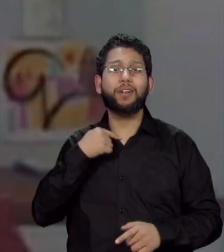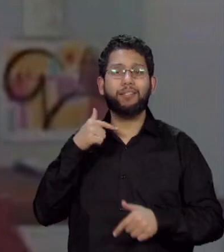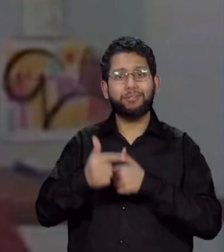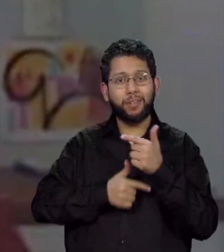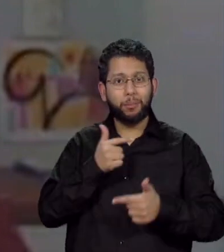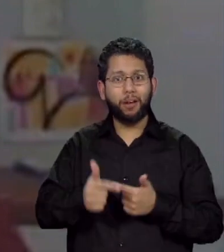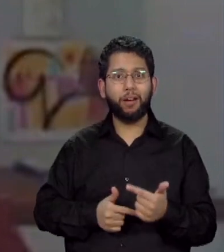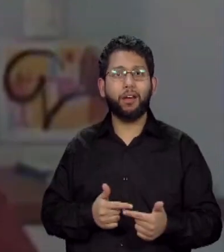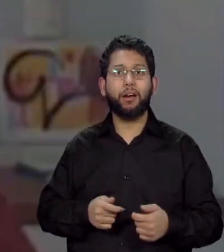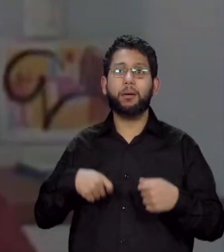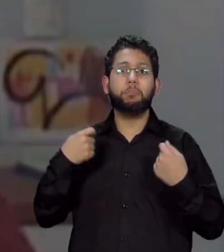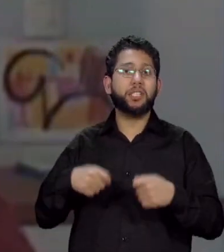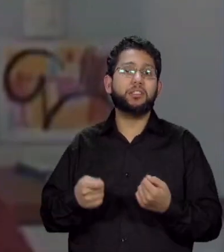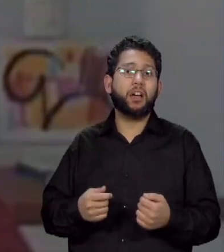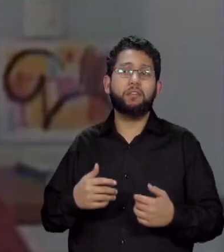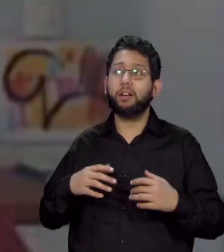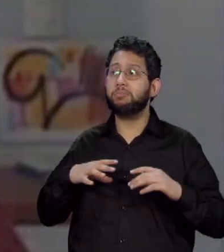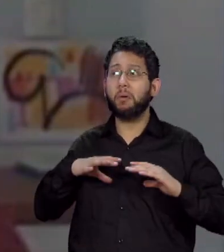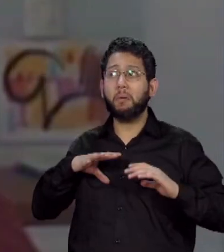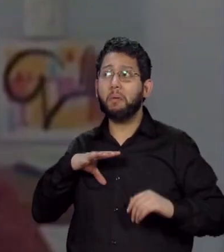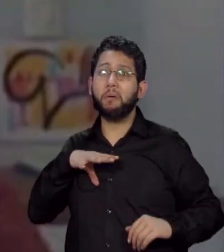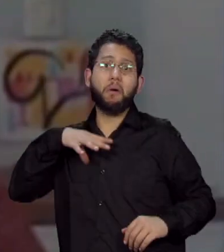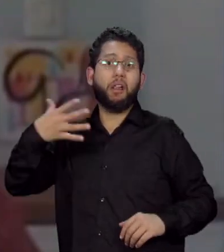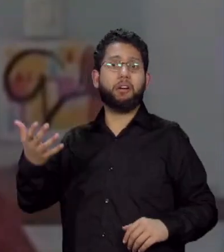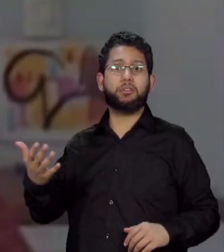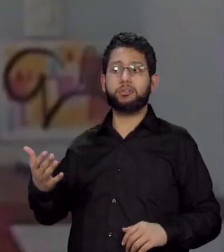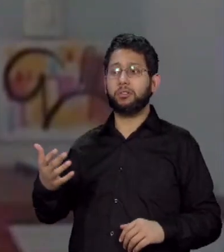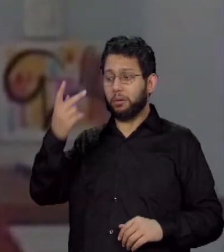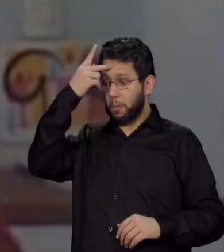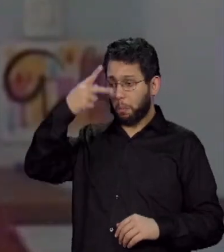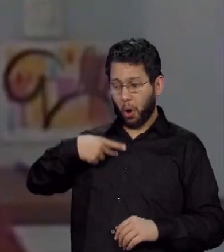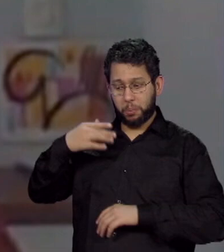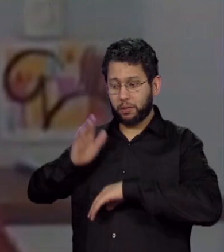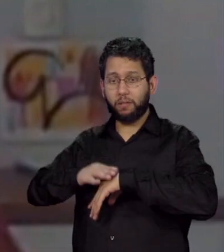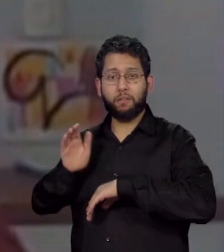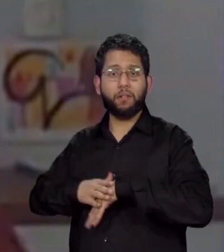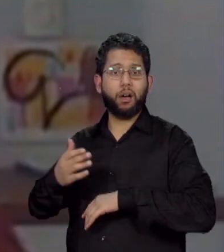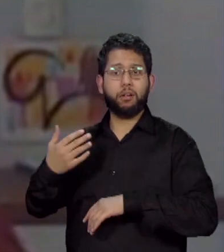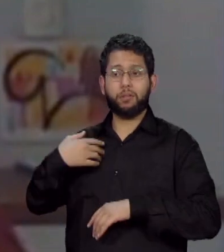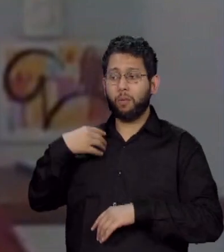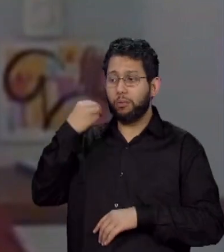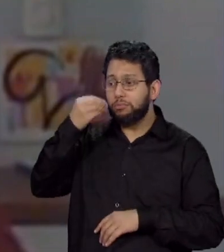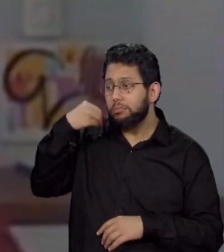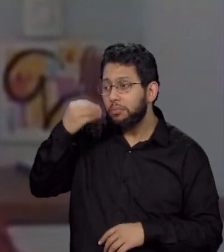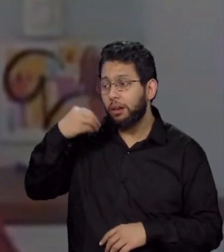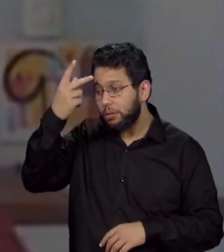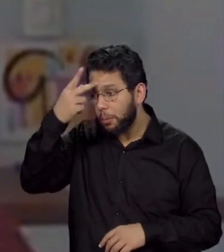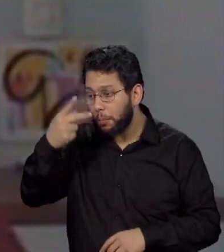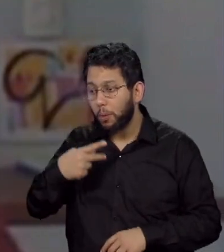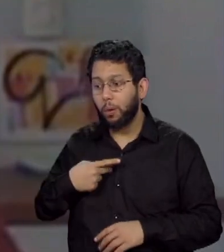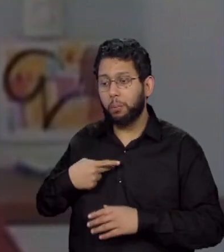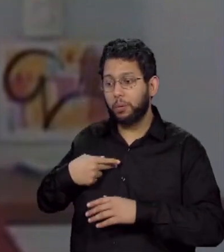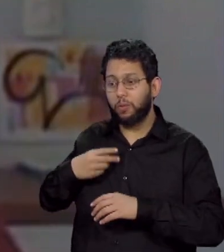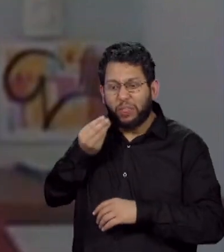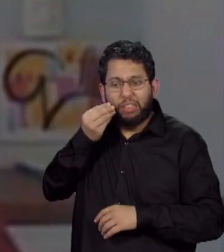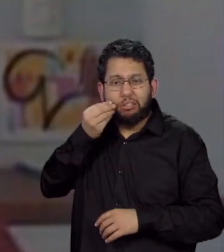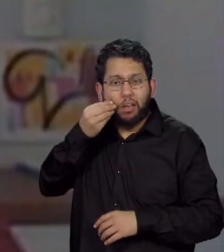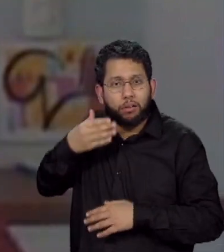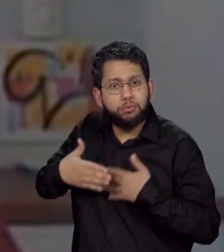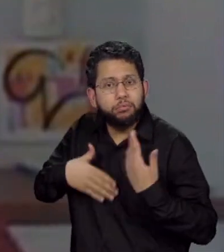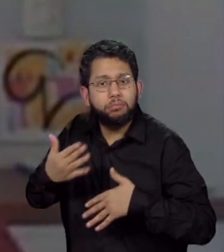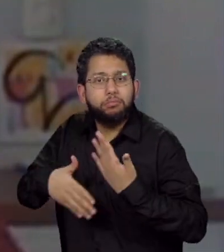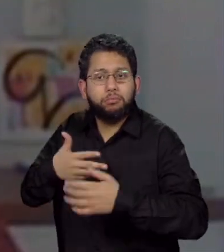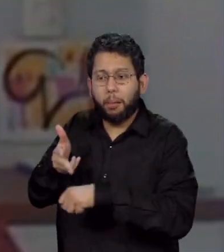tinham que se lançar, né, como práticos e aprender no próprio decorrer do ofício